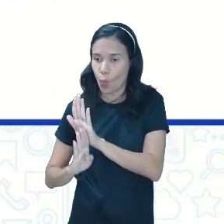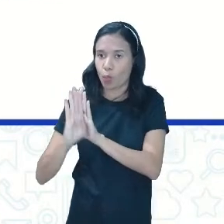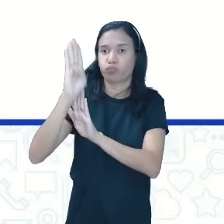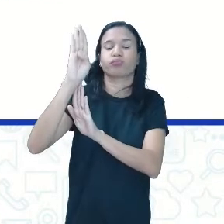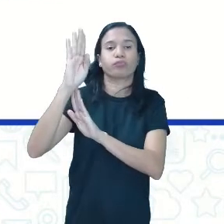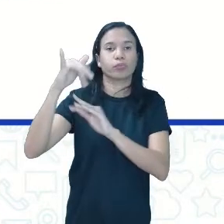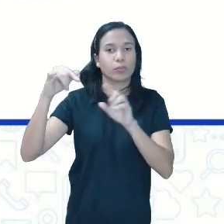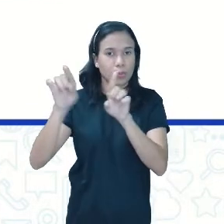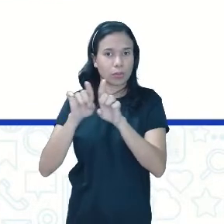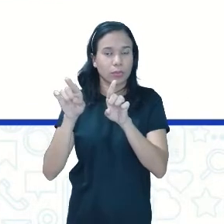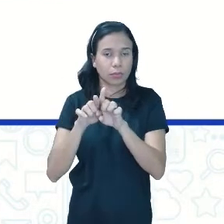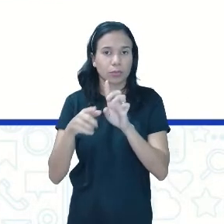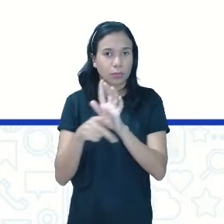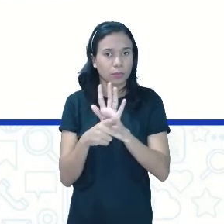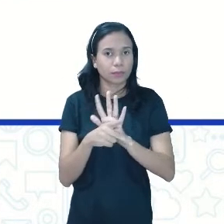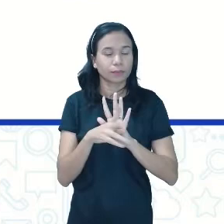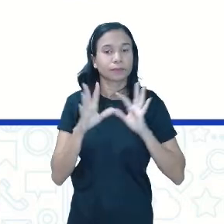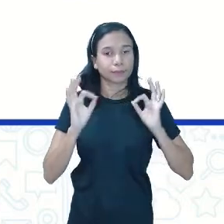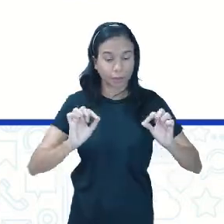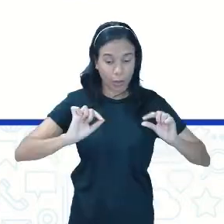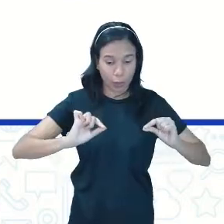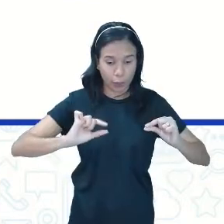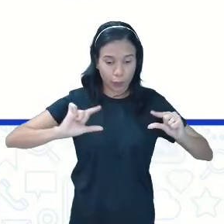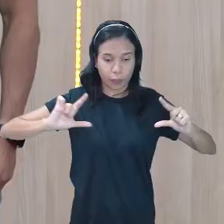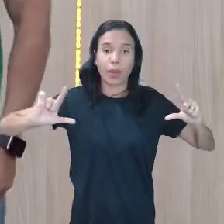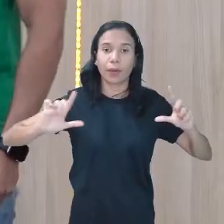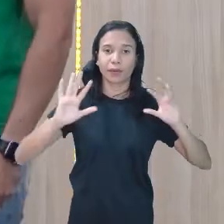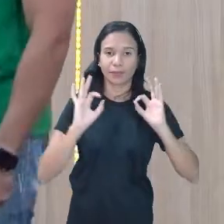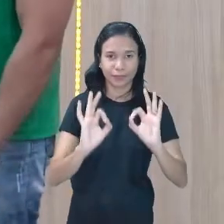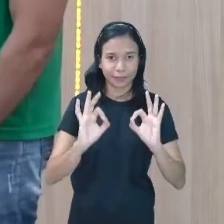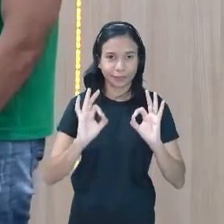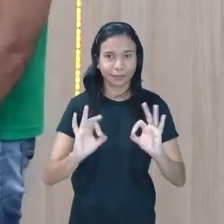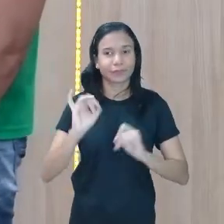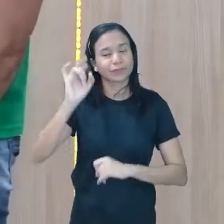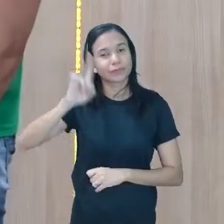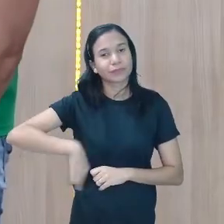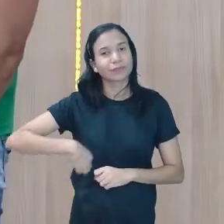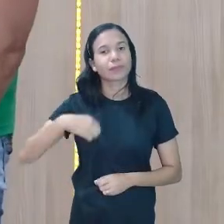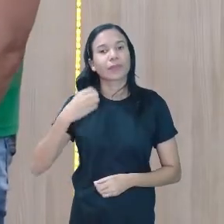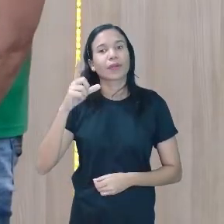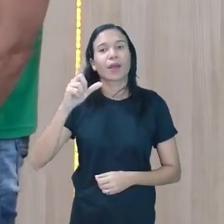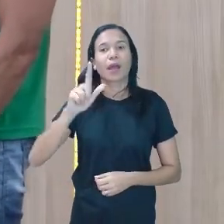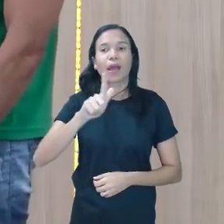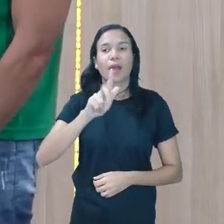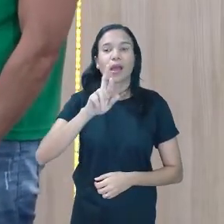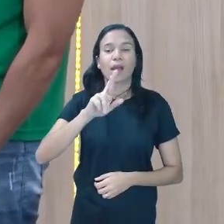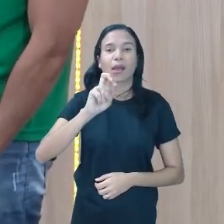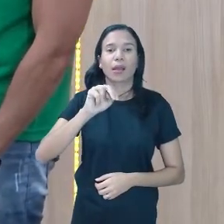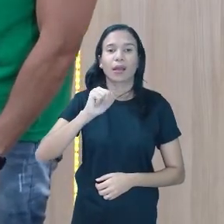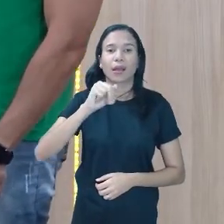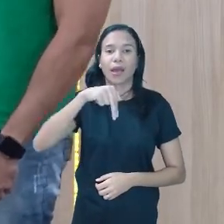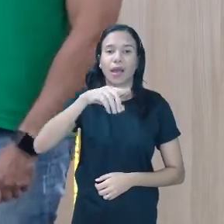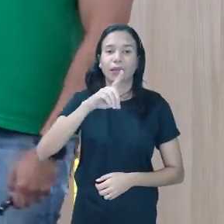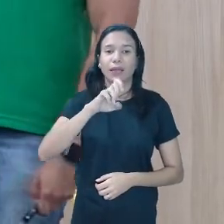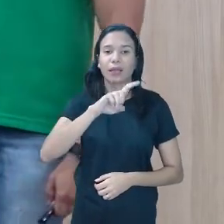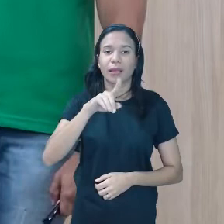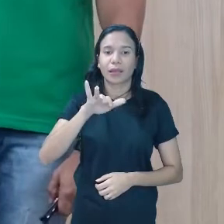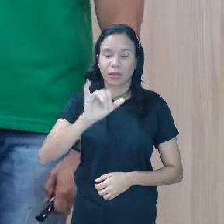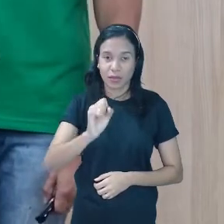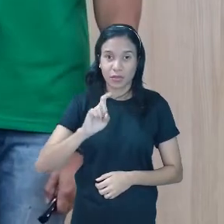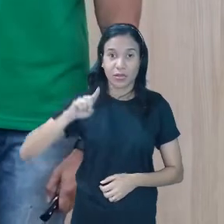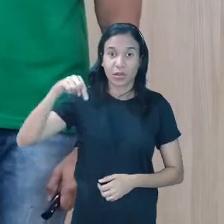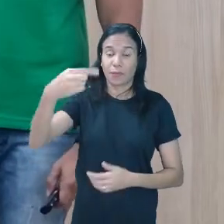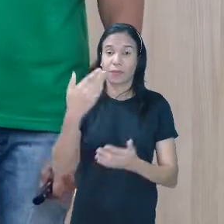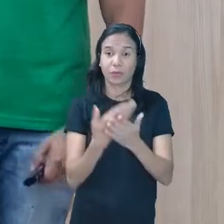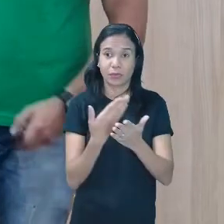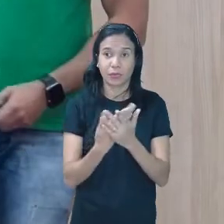e vai aumentar também a quantidade de ingredientes, certo? Isso aqui são grandezas proporcionais. Na próxima